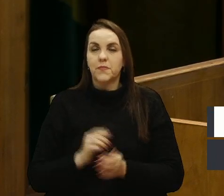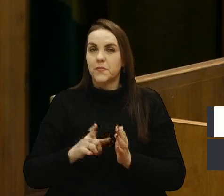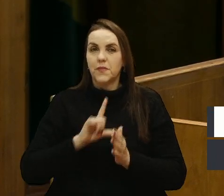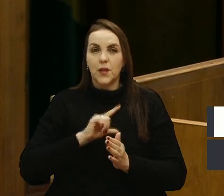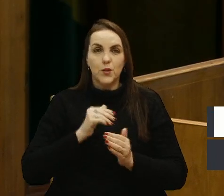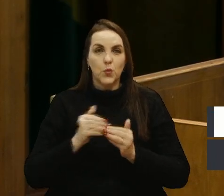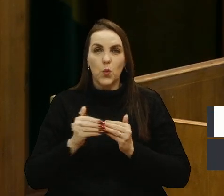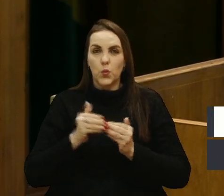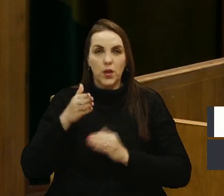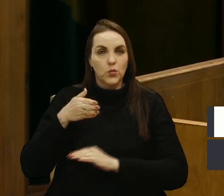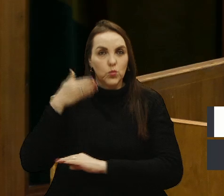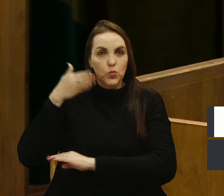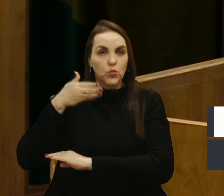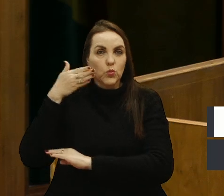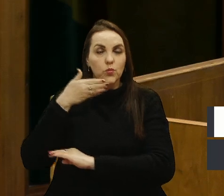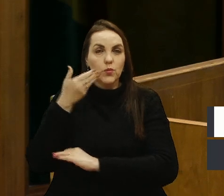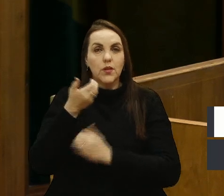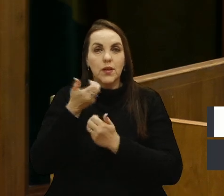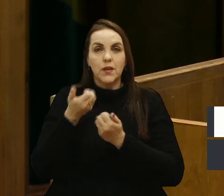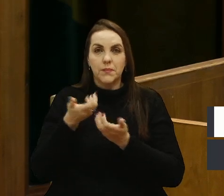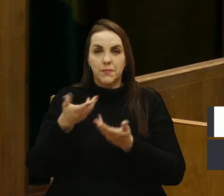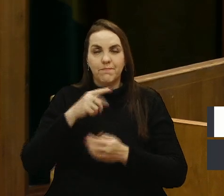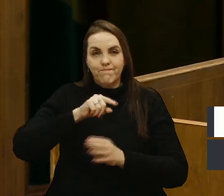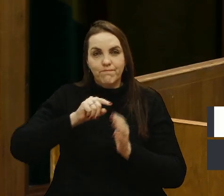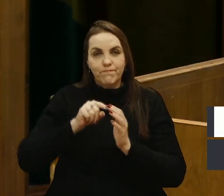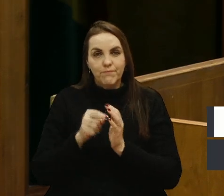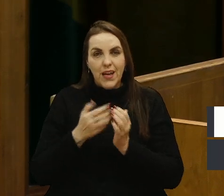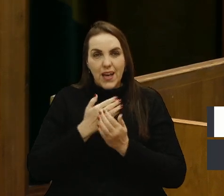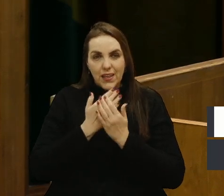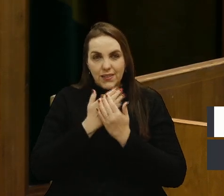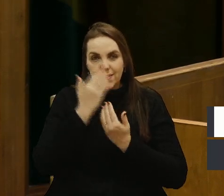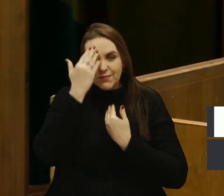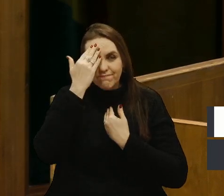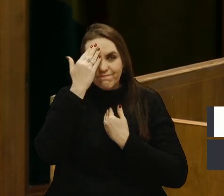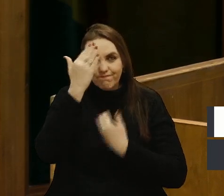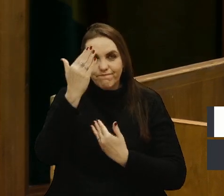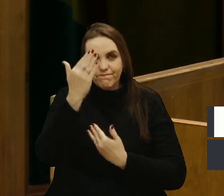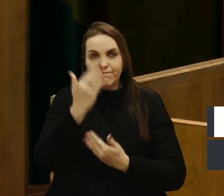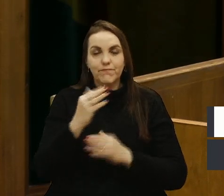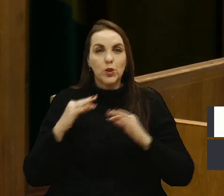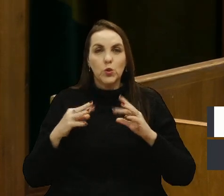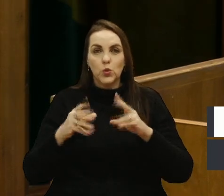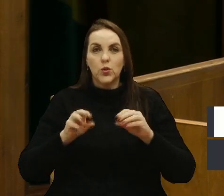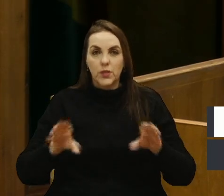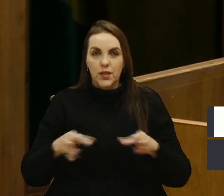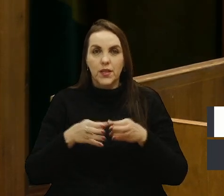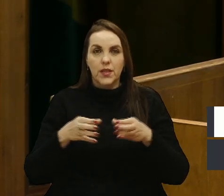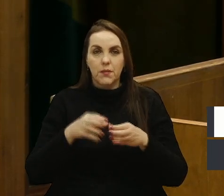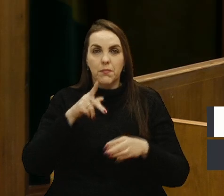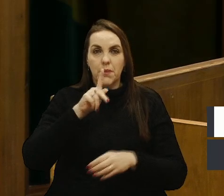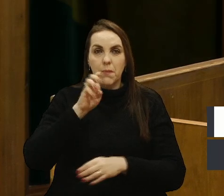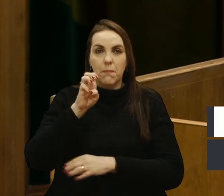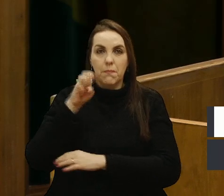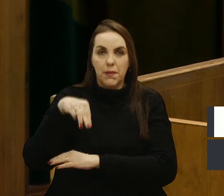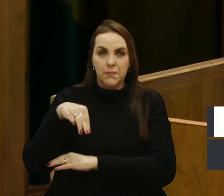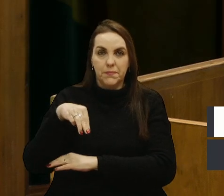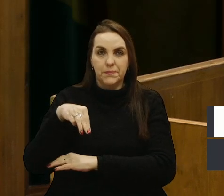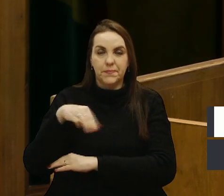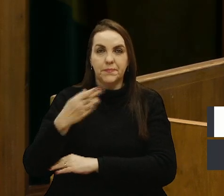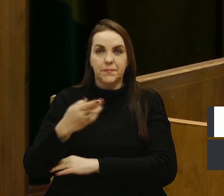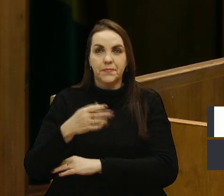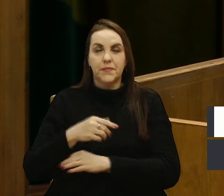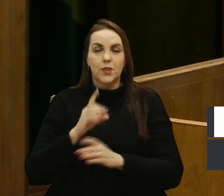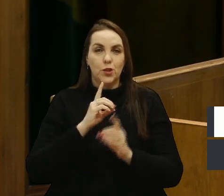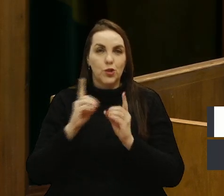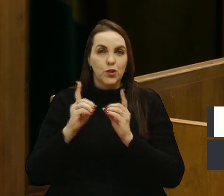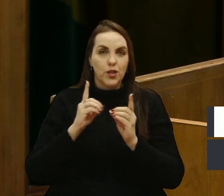qualquer discurso, queremos deixar nosso profundo agradecimento a toda a equipe da PEN, que através do diálogo e